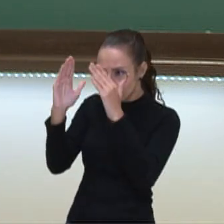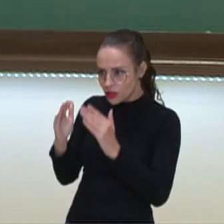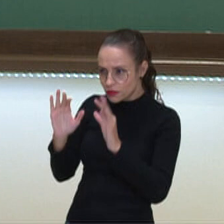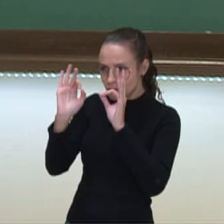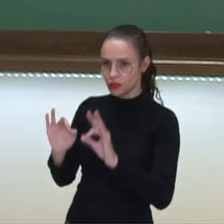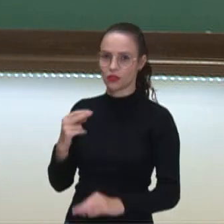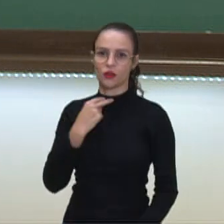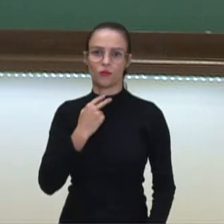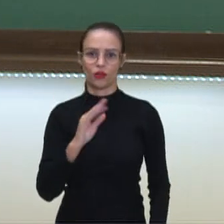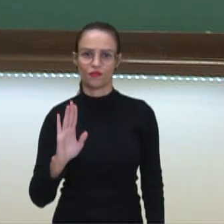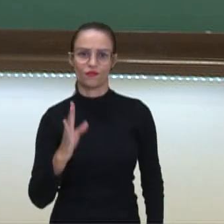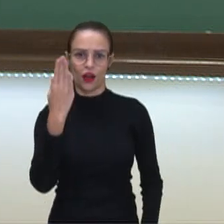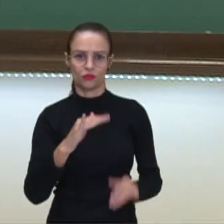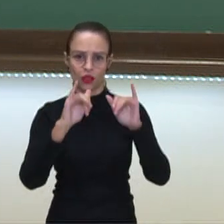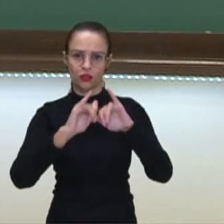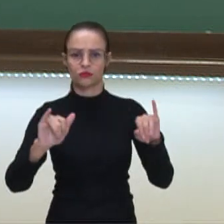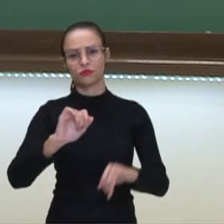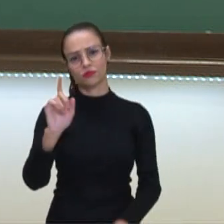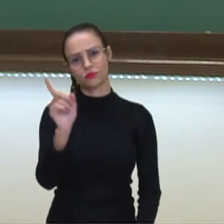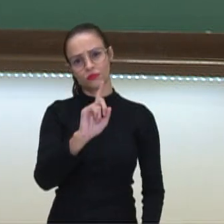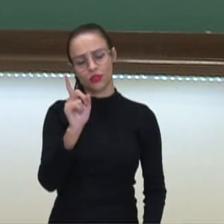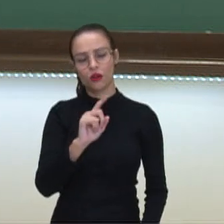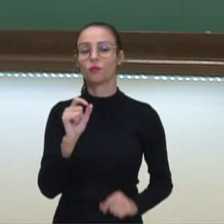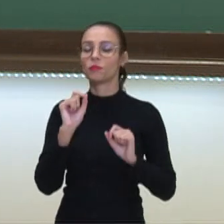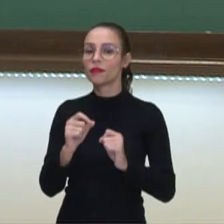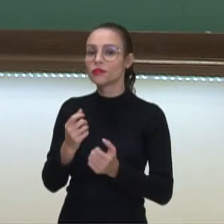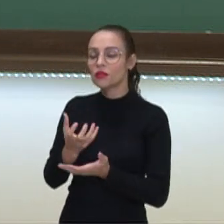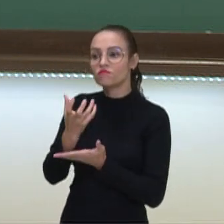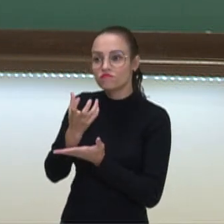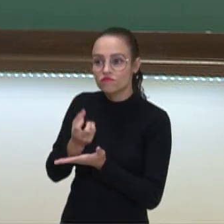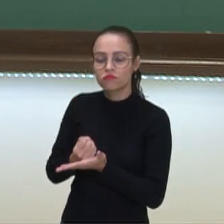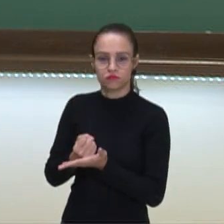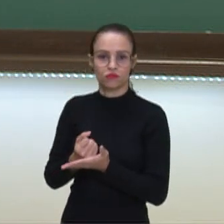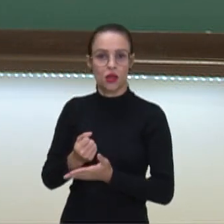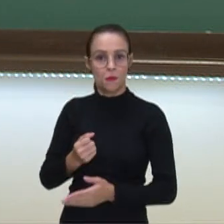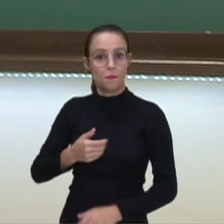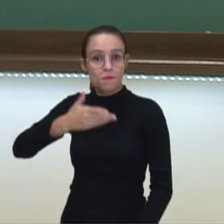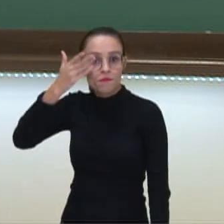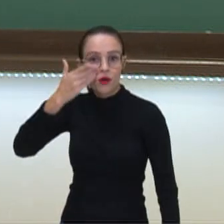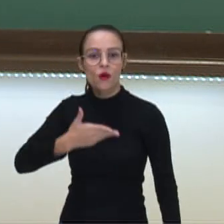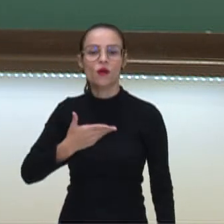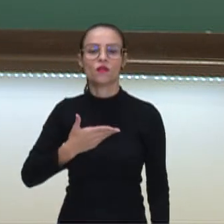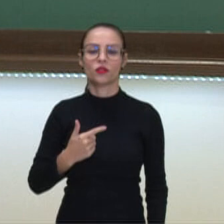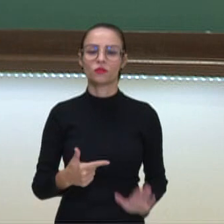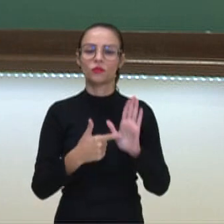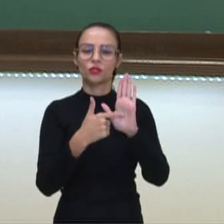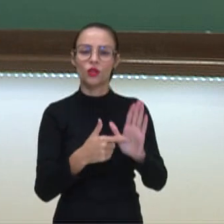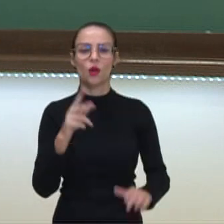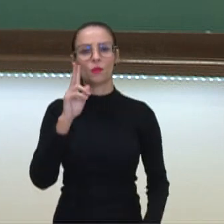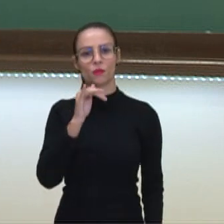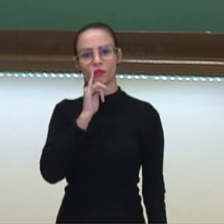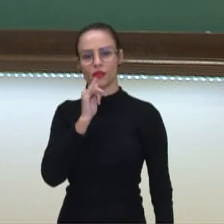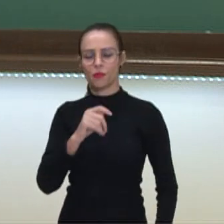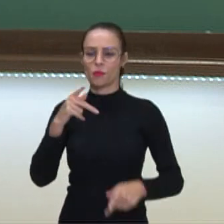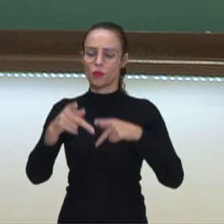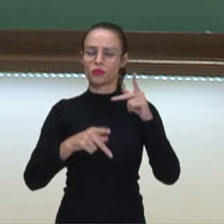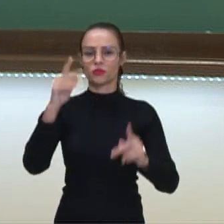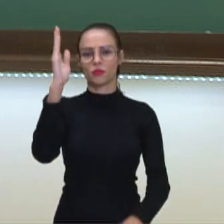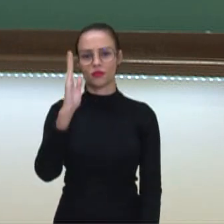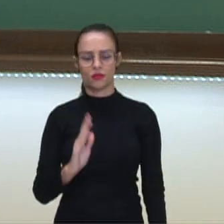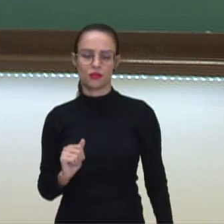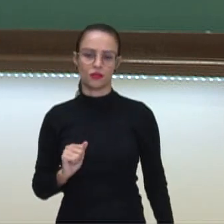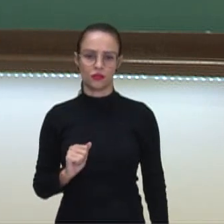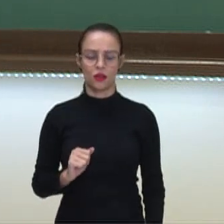de fake news. Então, aí ele é pautado na documentação. Apresentou um dado, vai dizer lá a população brasileira.